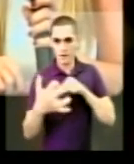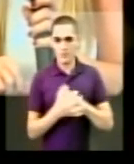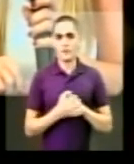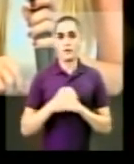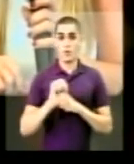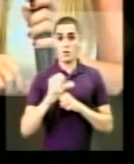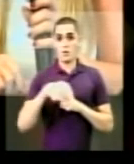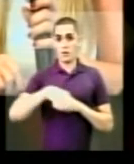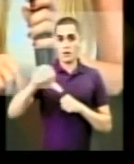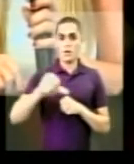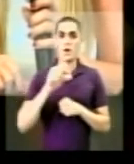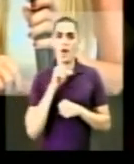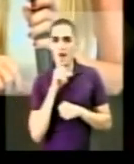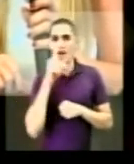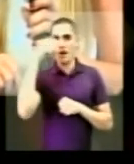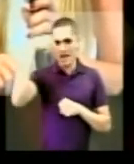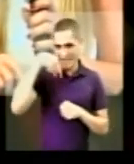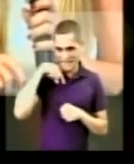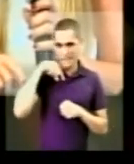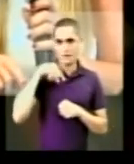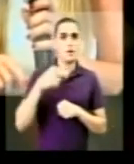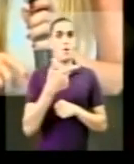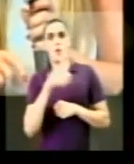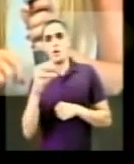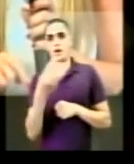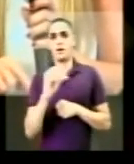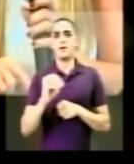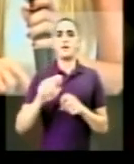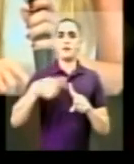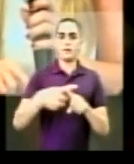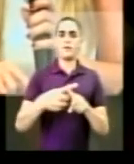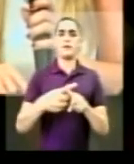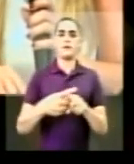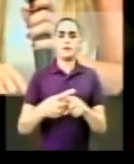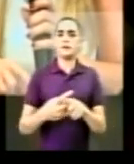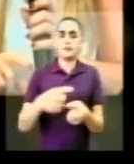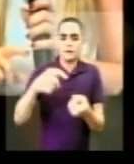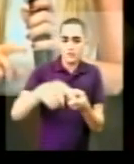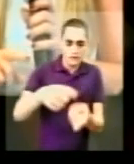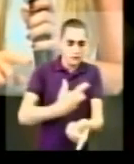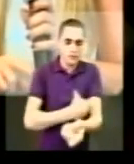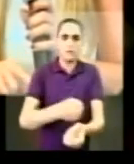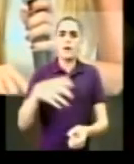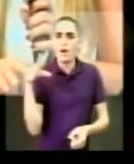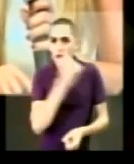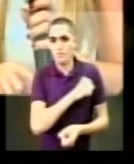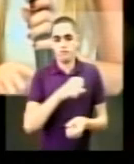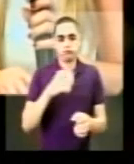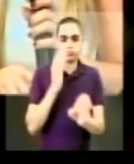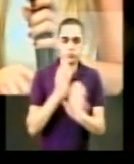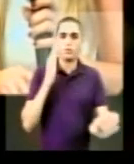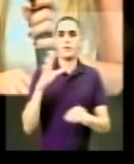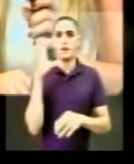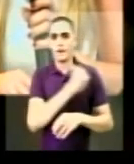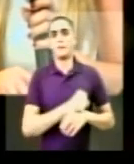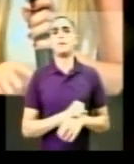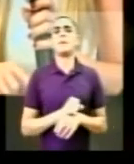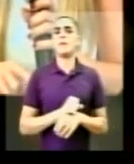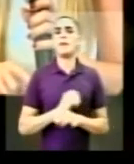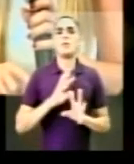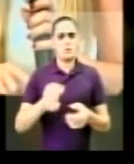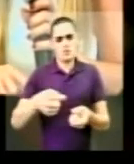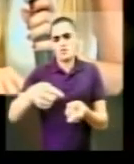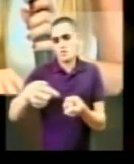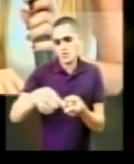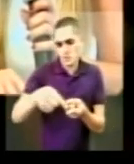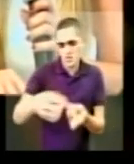exame RT-PCR e 30 por exames de teste rápido. E estes testes rápidos, eles também são tanto testes sorológicos